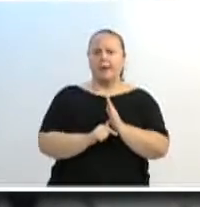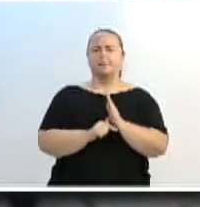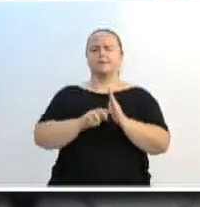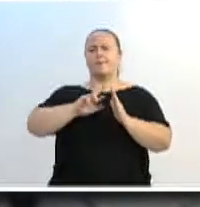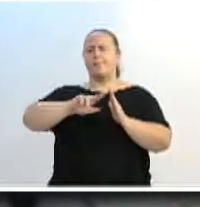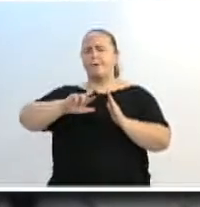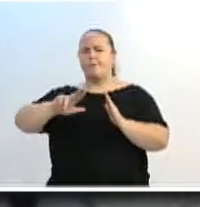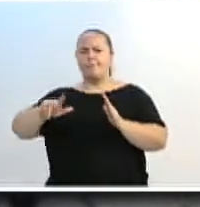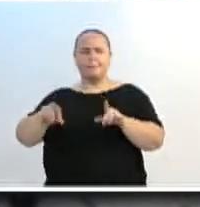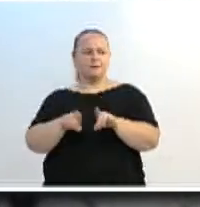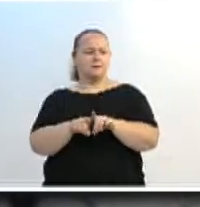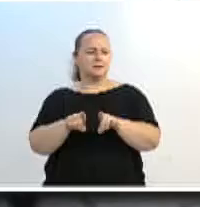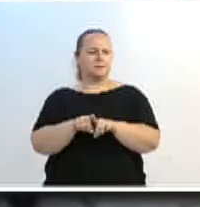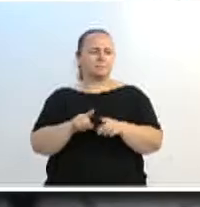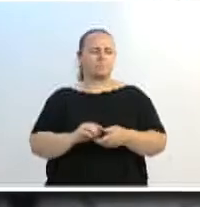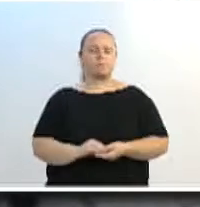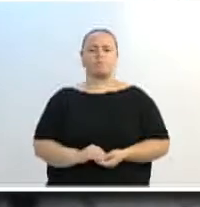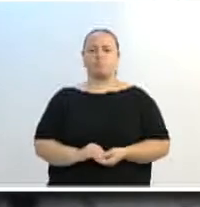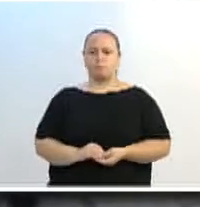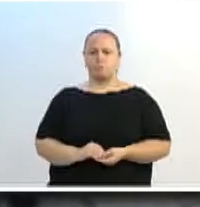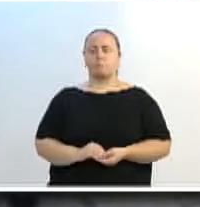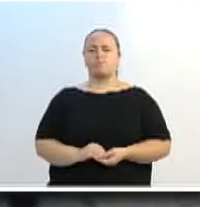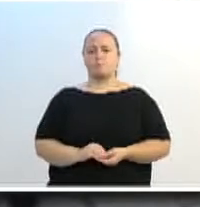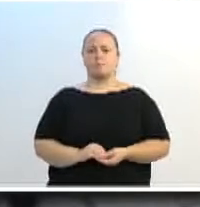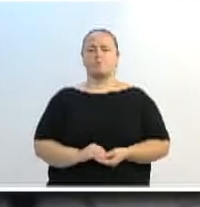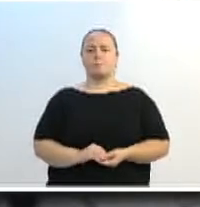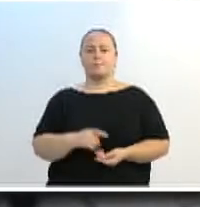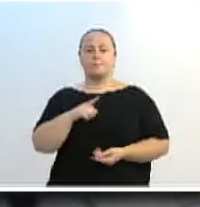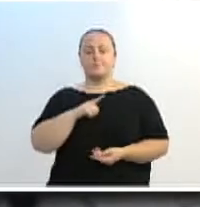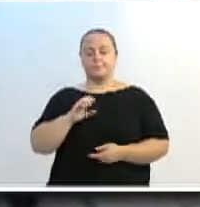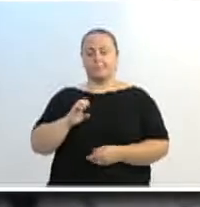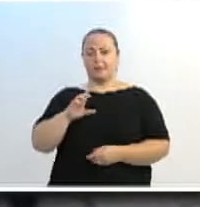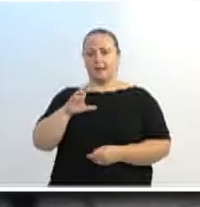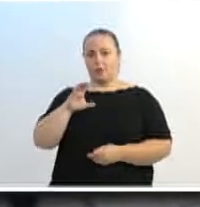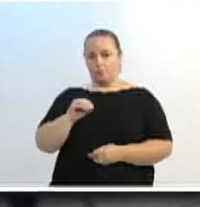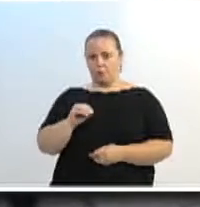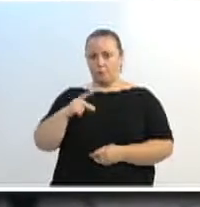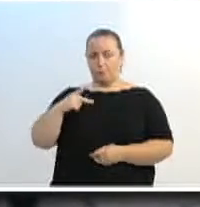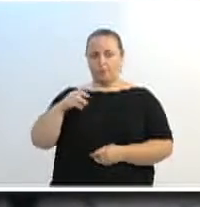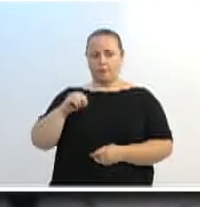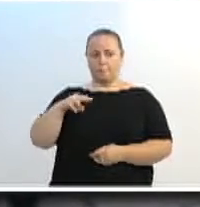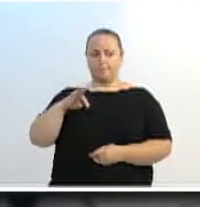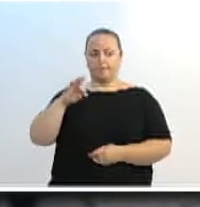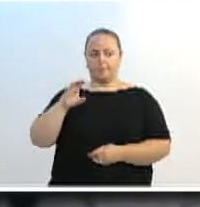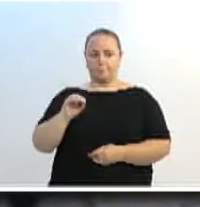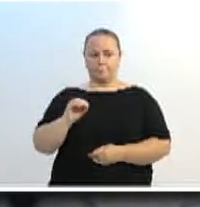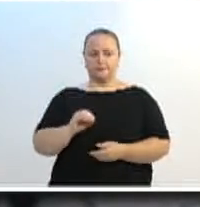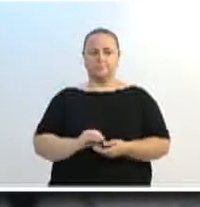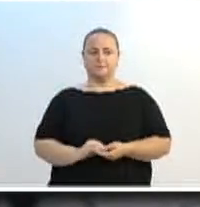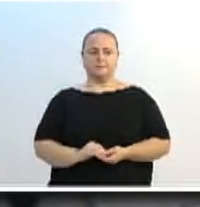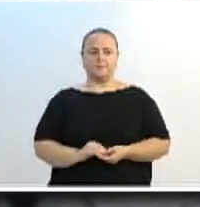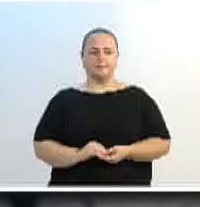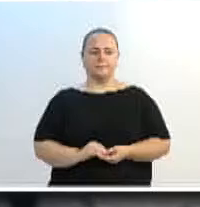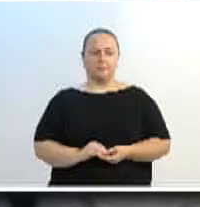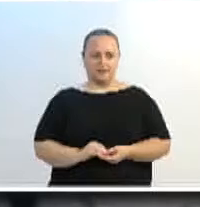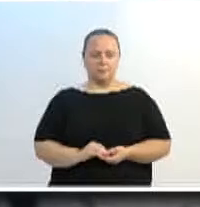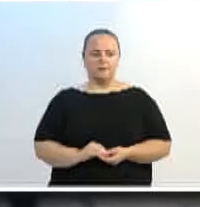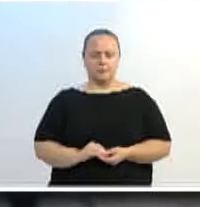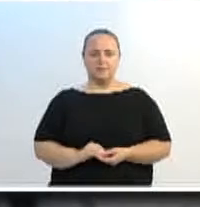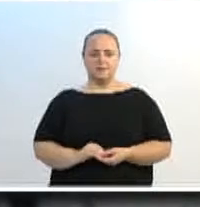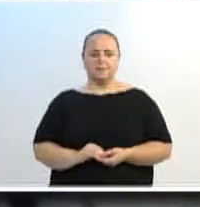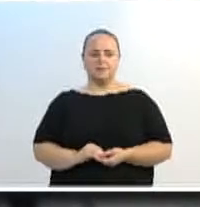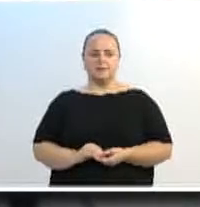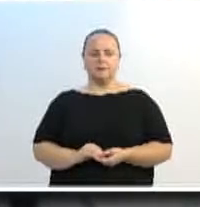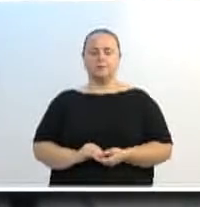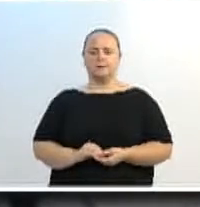teria, até agora não se teve. Ecopontos, por exemplo, é uma dessas questões, né? E por aí vai. Com relação ao trabalho em todos os bairros, é importante, a